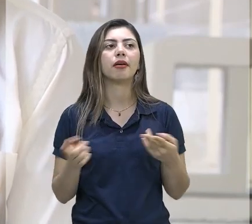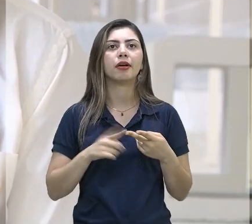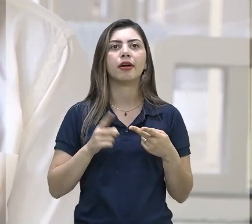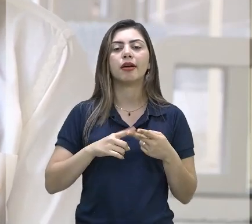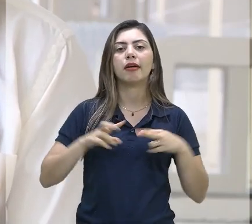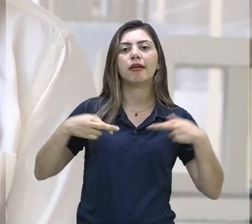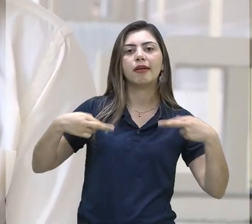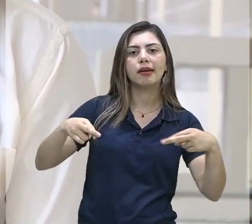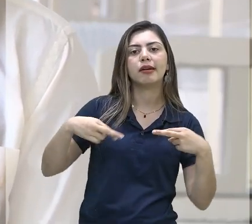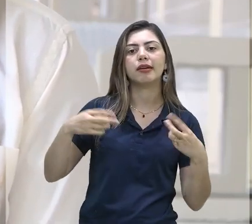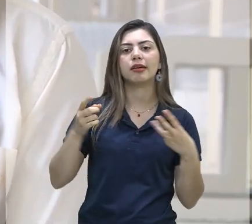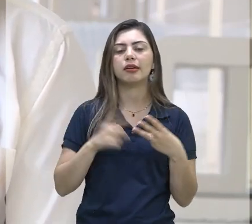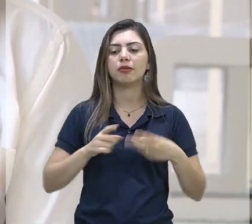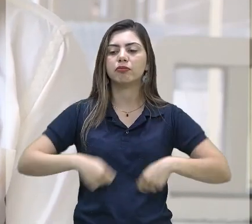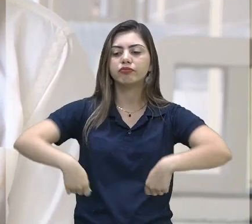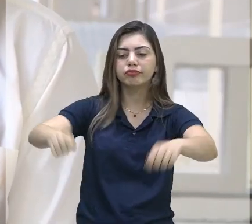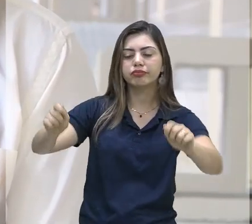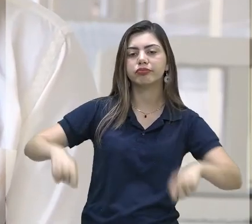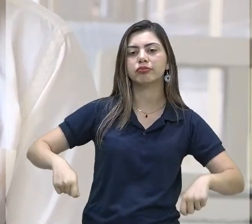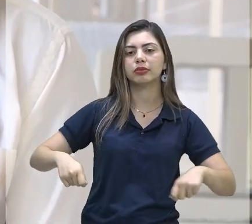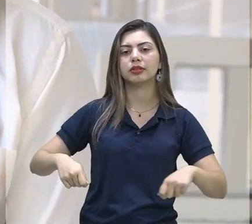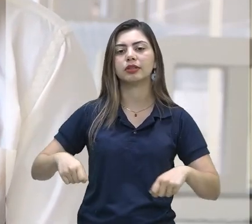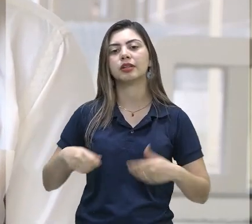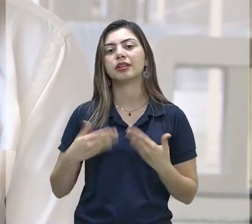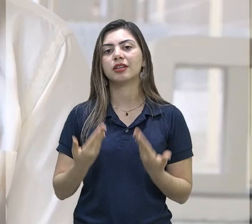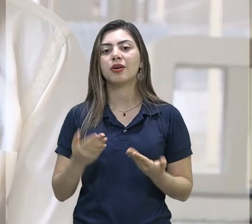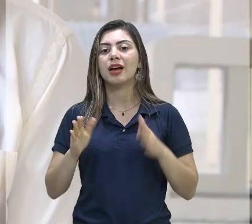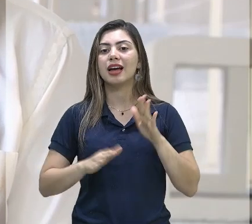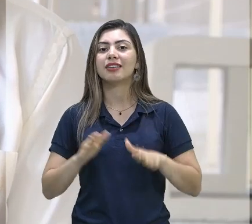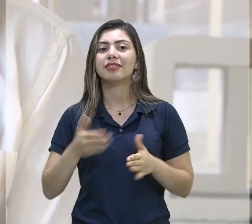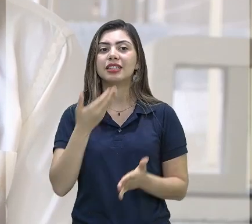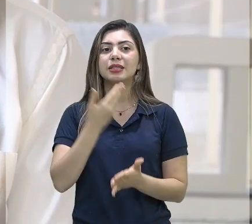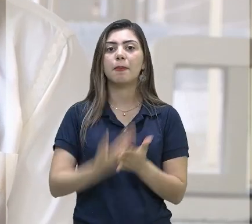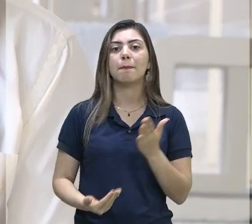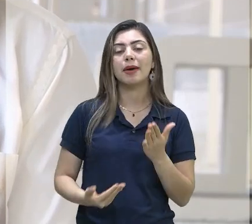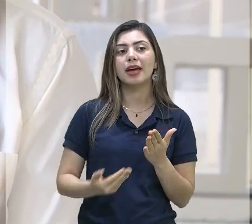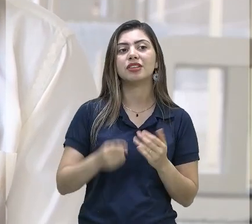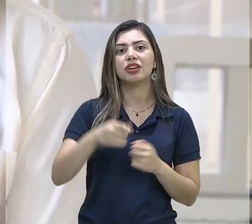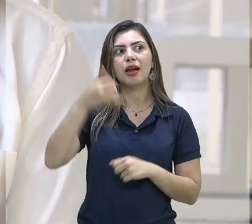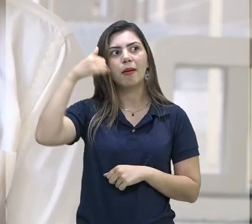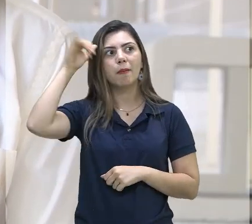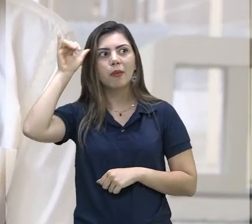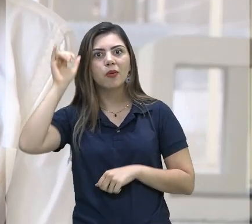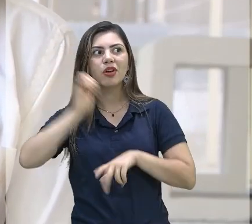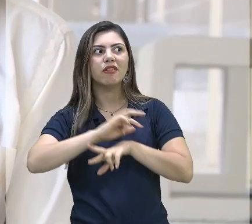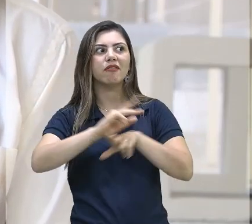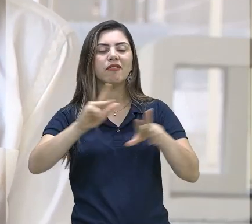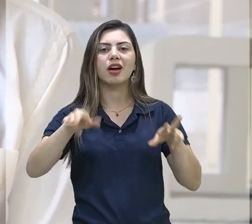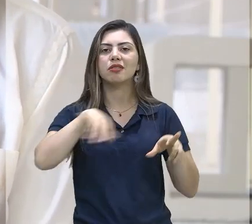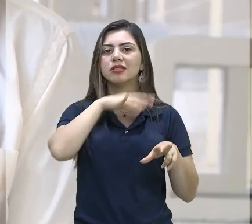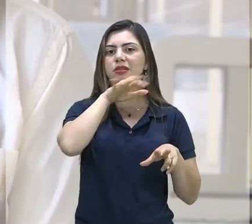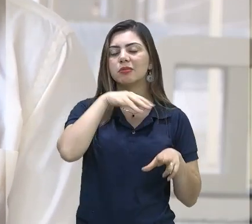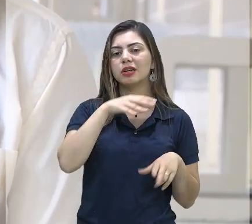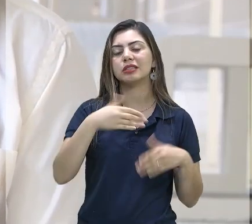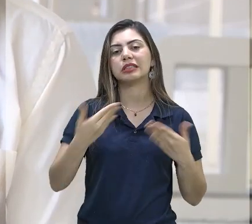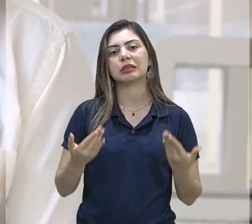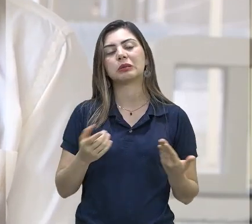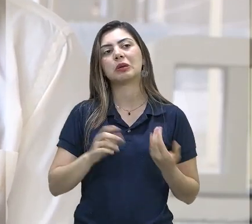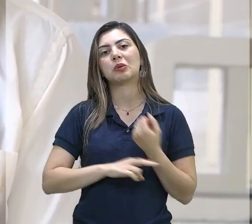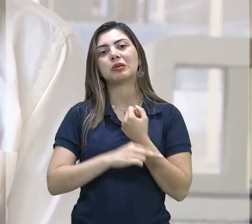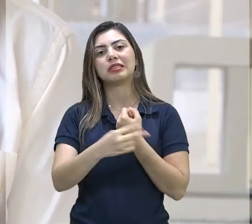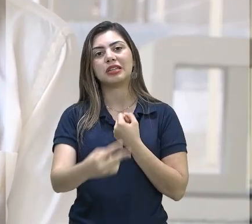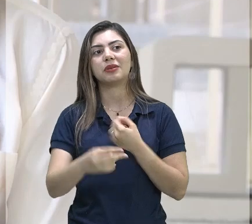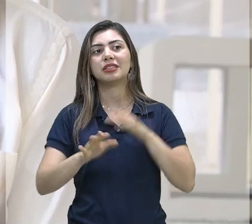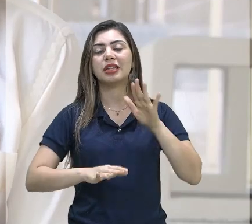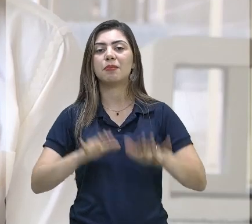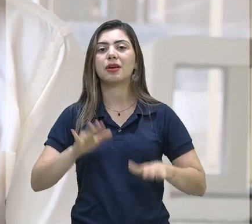redes, malhadeiras. Se for pecuarista, às vezes perde curral, perde até gado. Então, as consequências dependem muito das